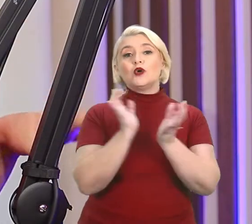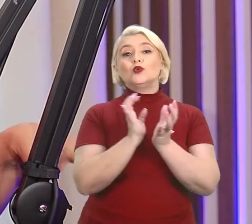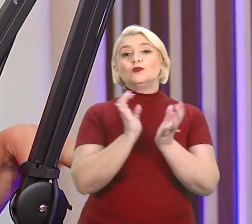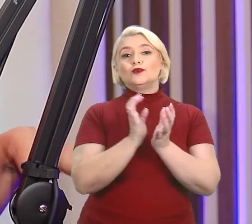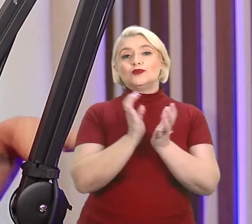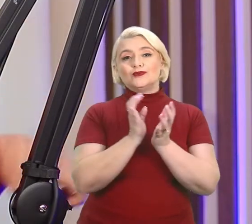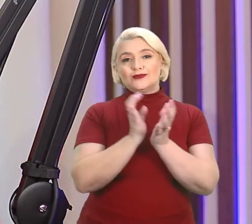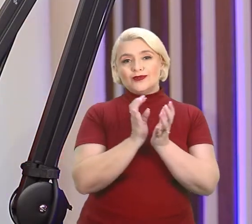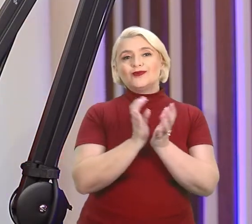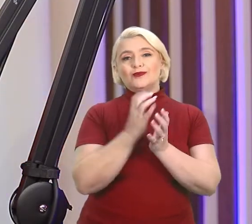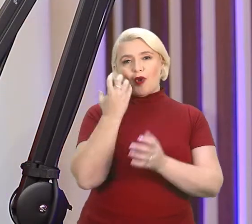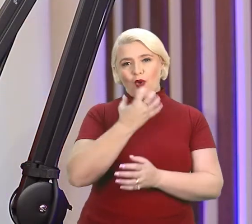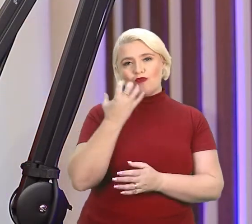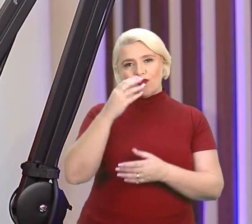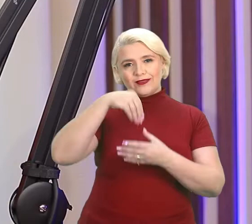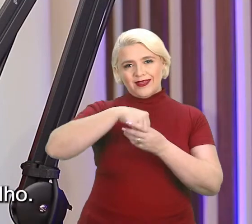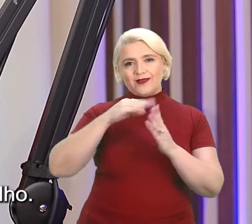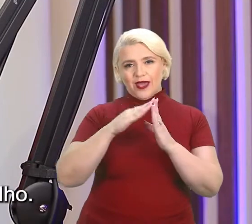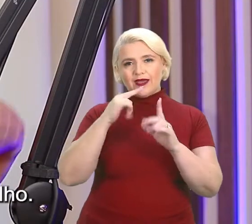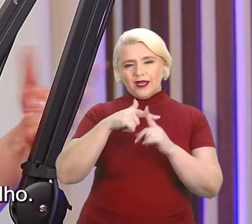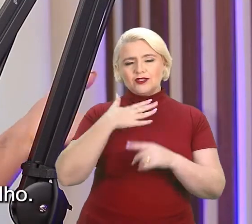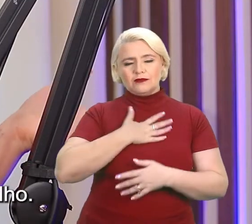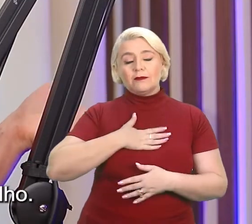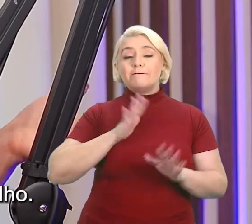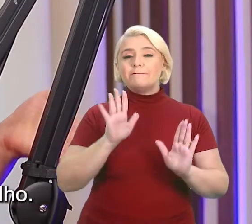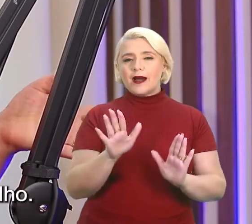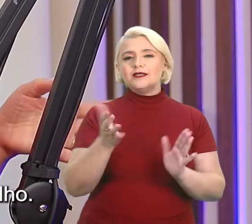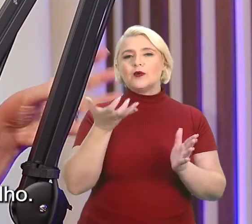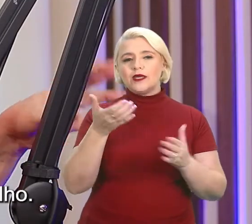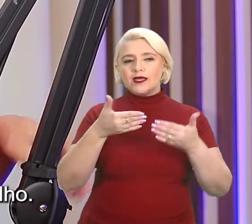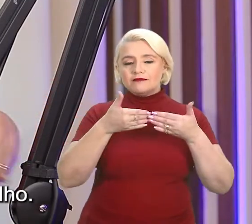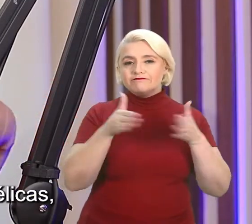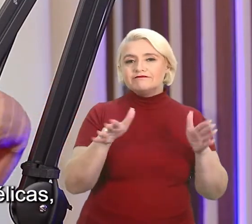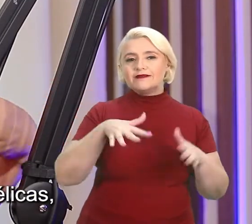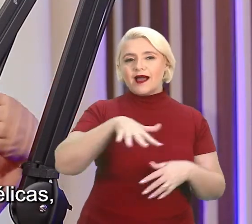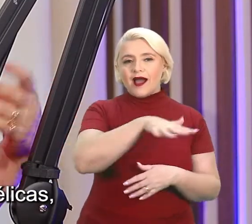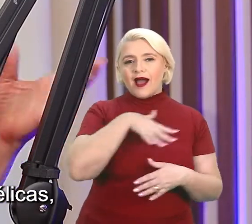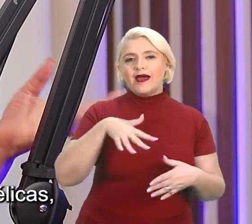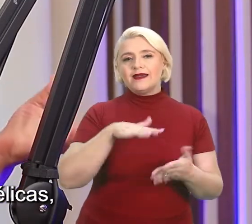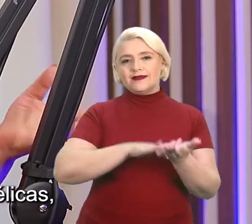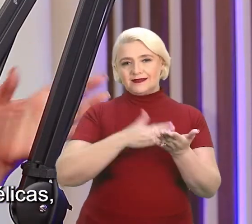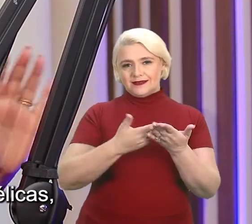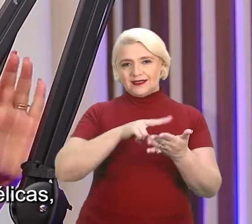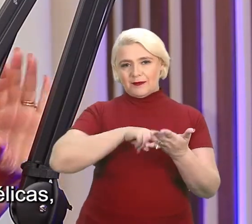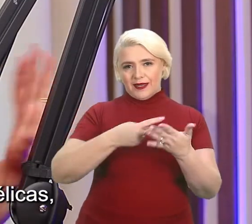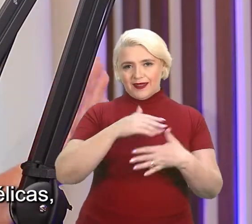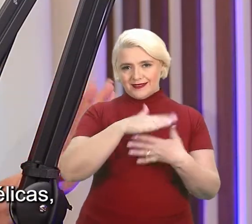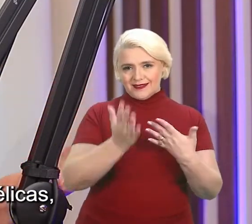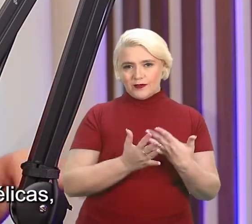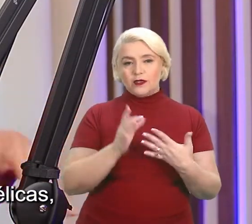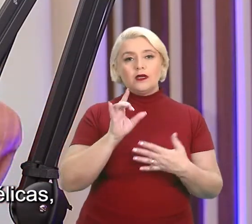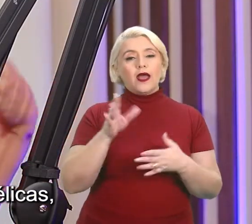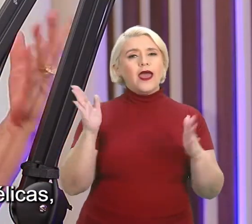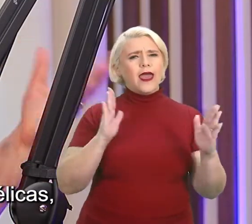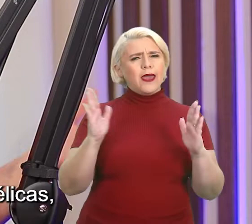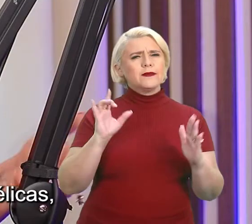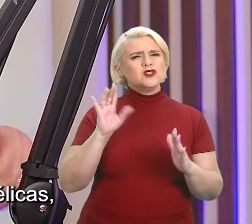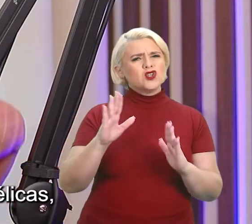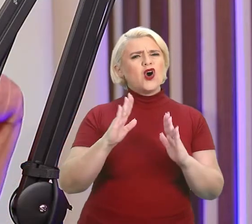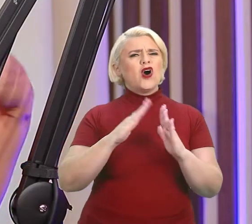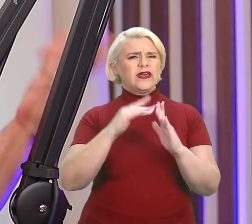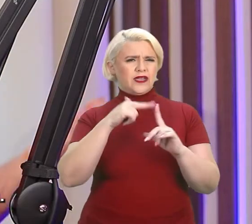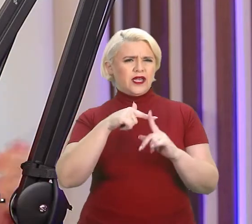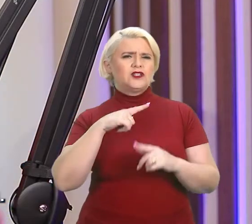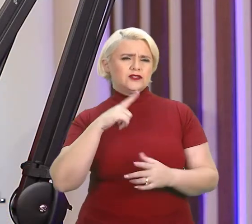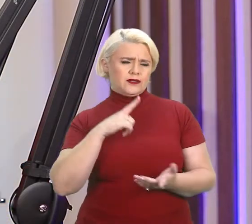né? Na equipe de louvor da igreja. Mas eu queria abrir esse campo de trabalho. Então, nessa época, era só nas igrejas que tinha, igrejas